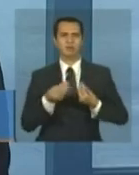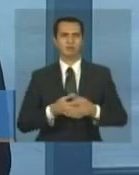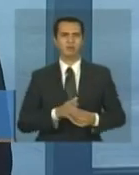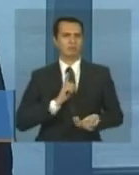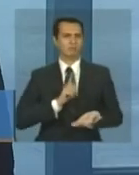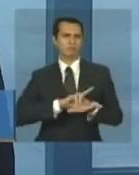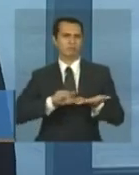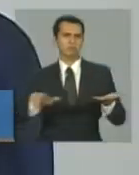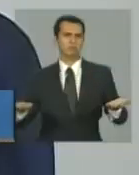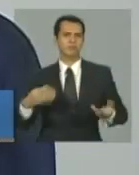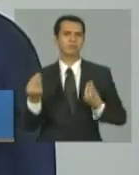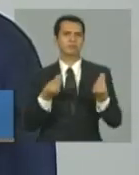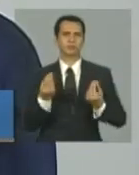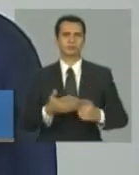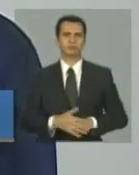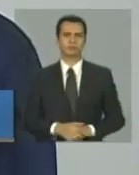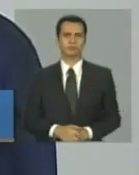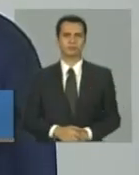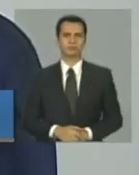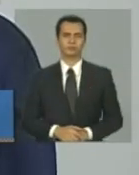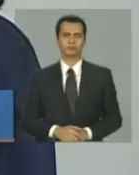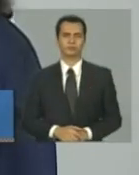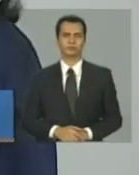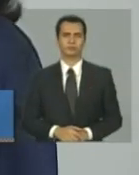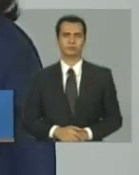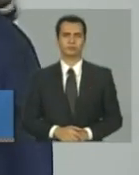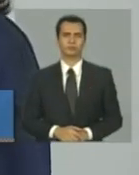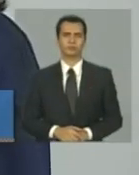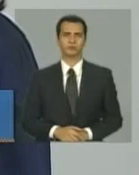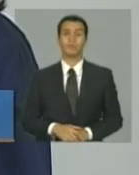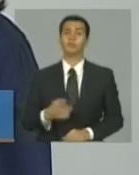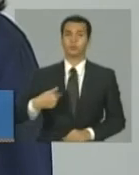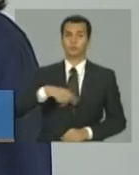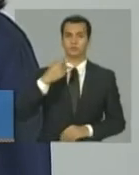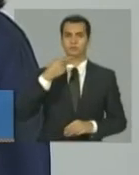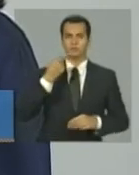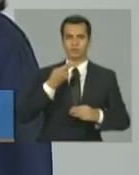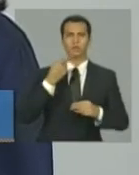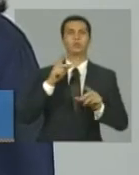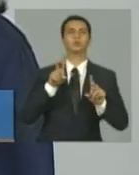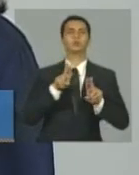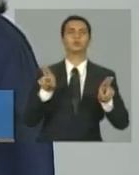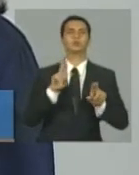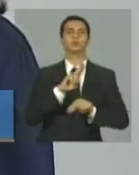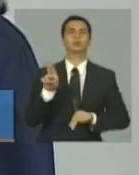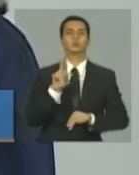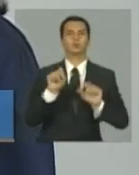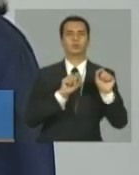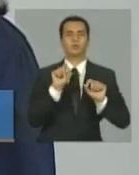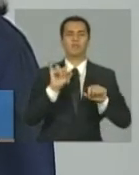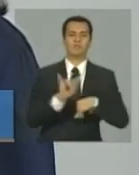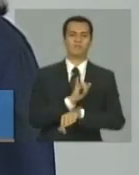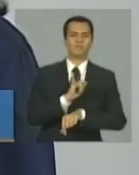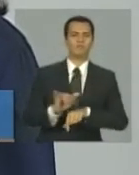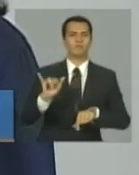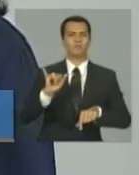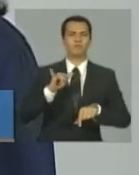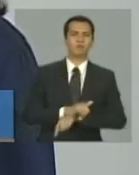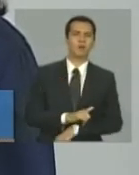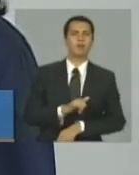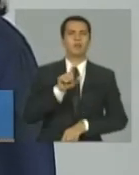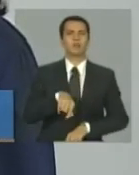a fazes diversificadas Renata as falhas de gestão como nós chamamos elas são algumas